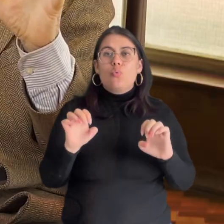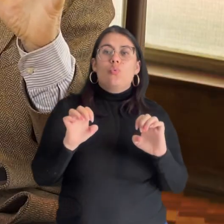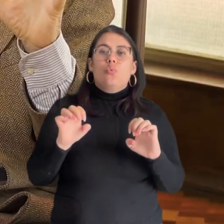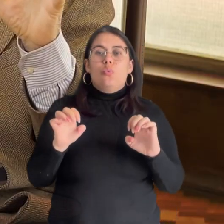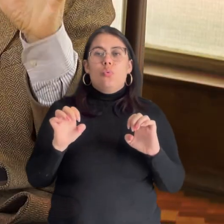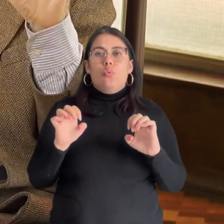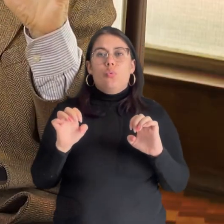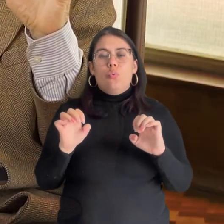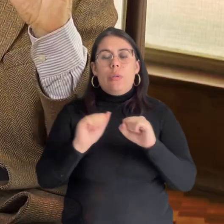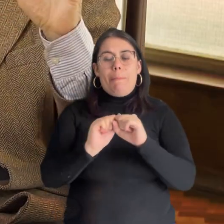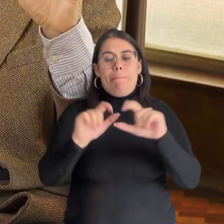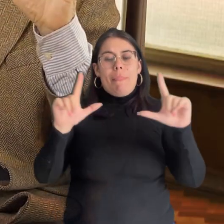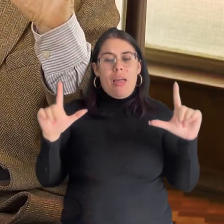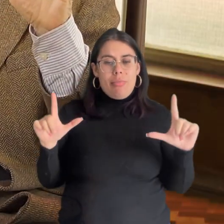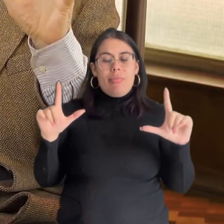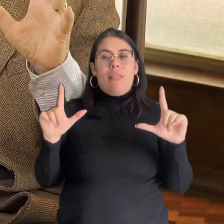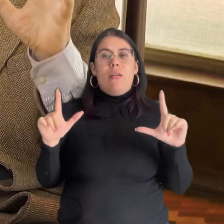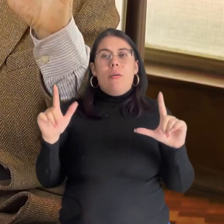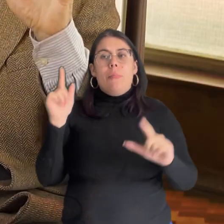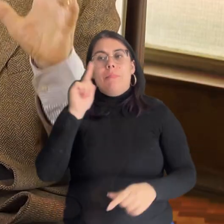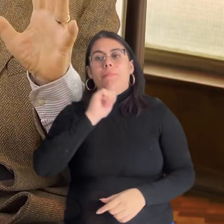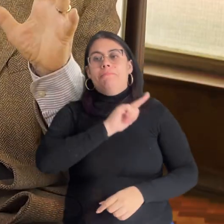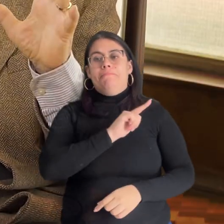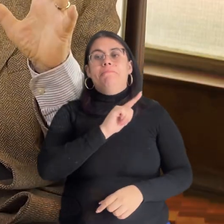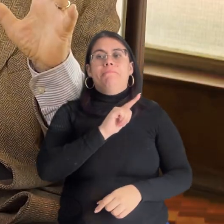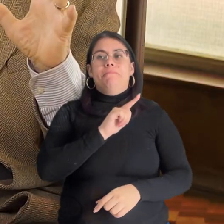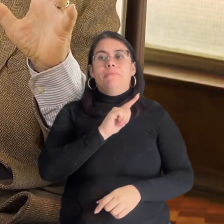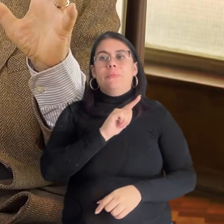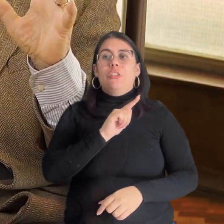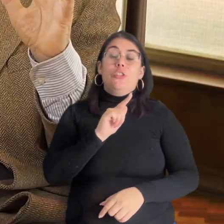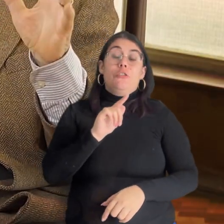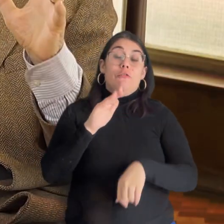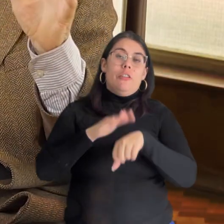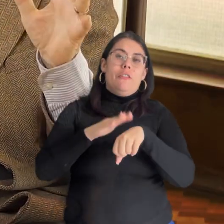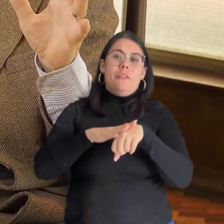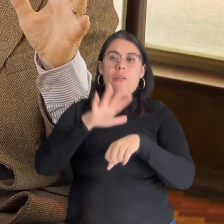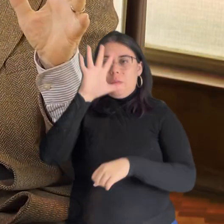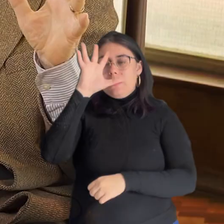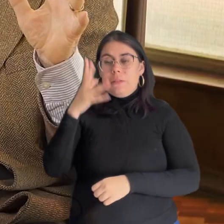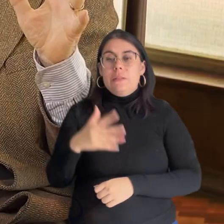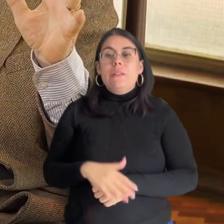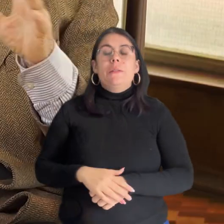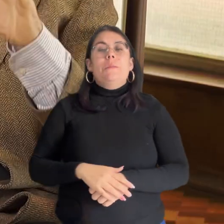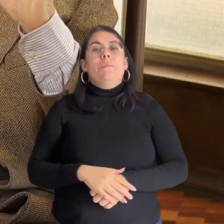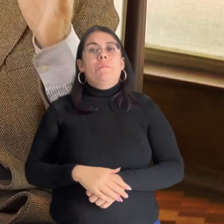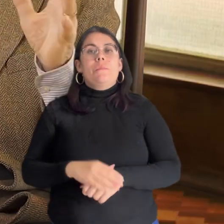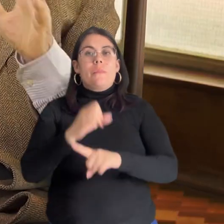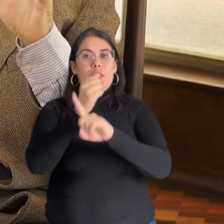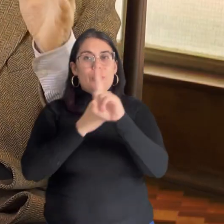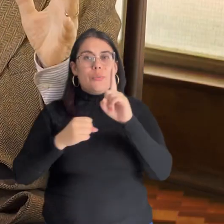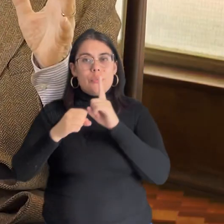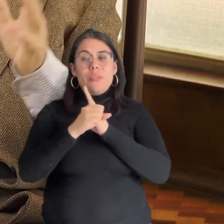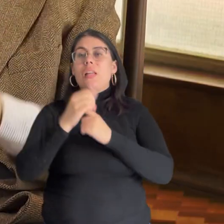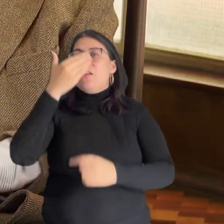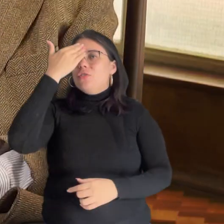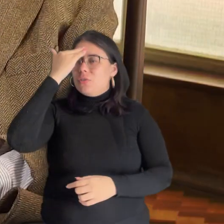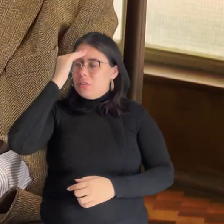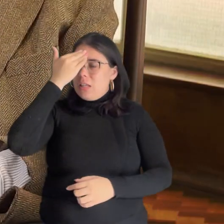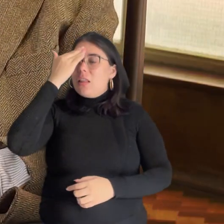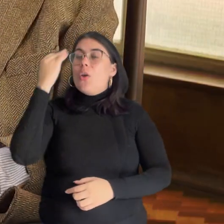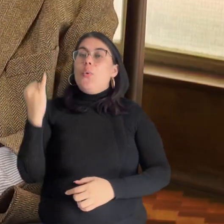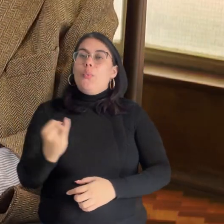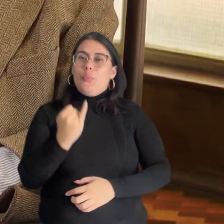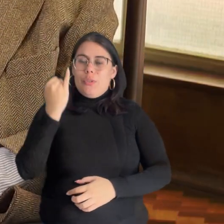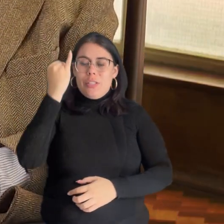estruturar o painel, ou seja, dar-lhe estabilidade. E é assim que foi feito. A sociedade